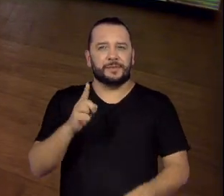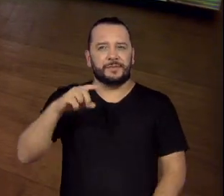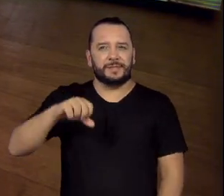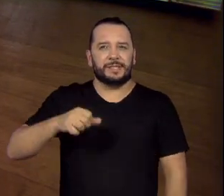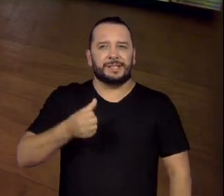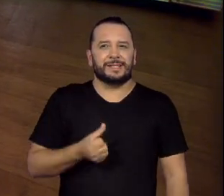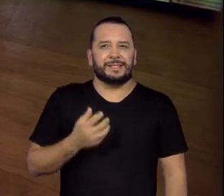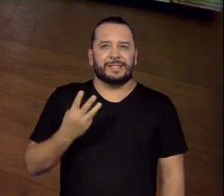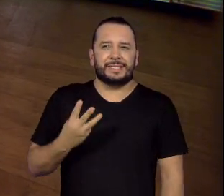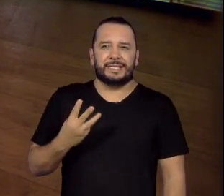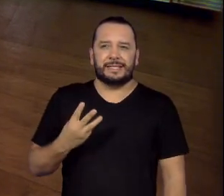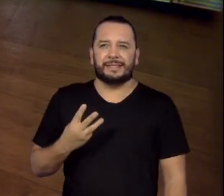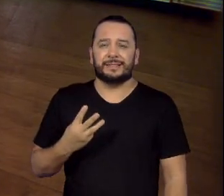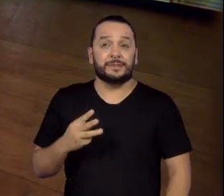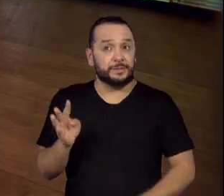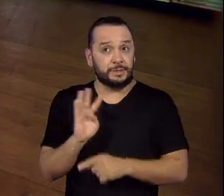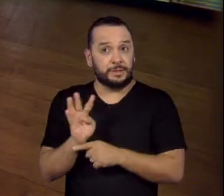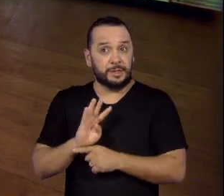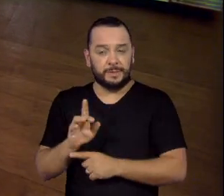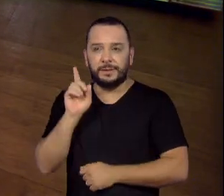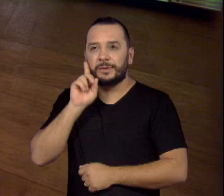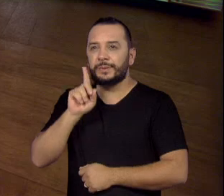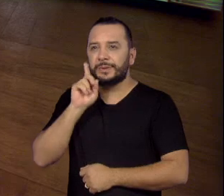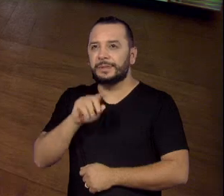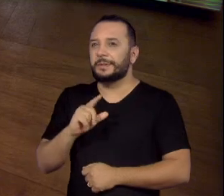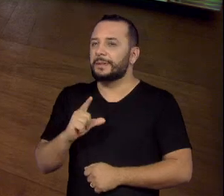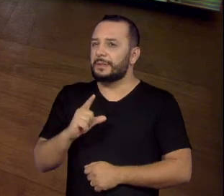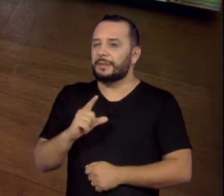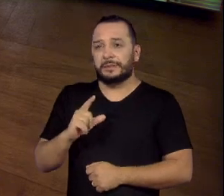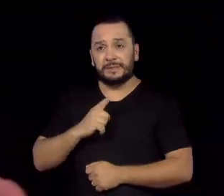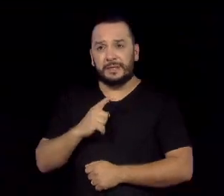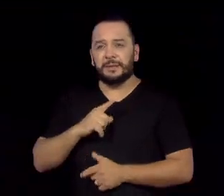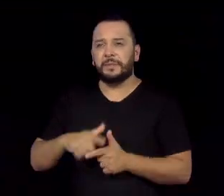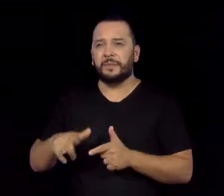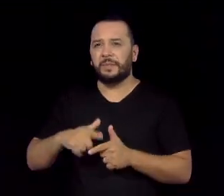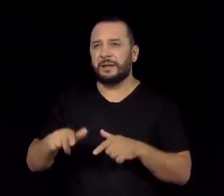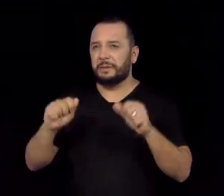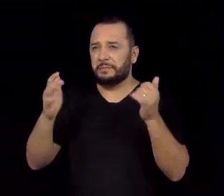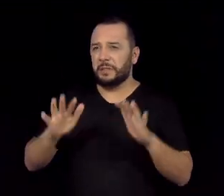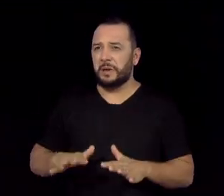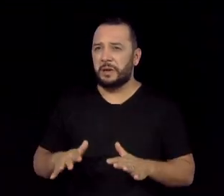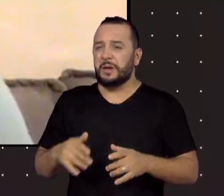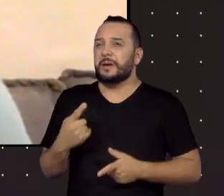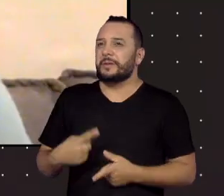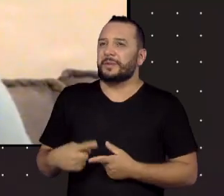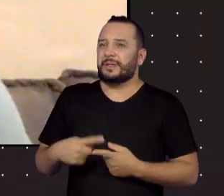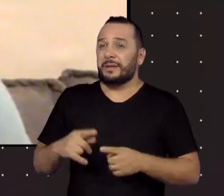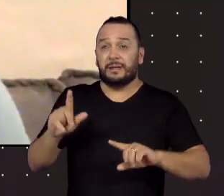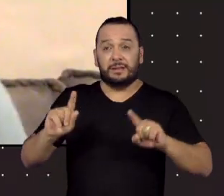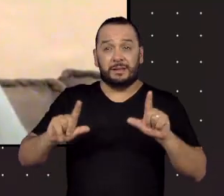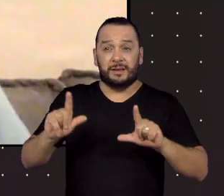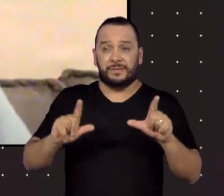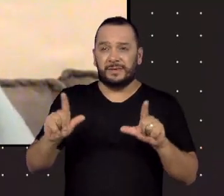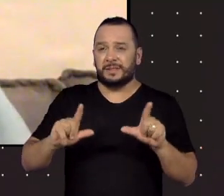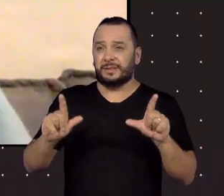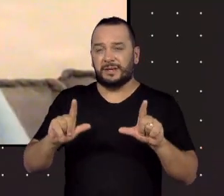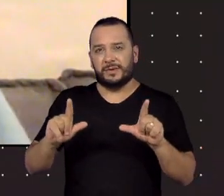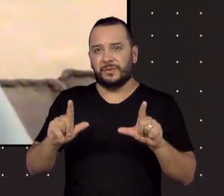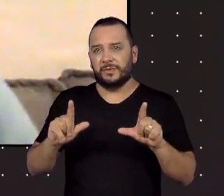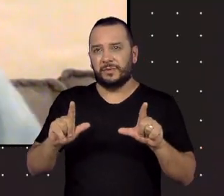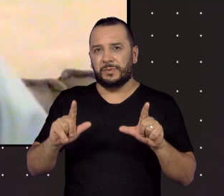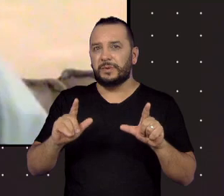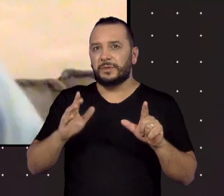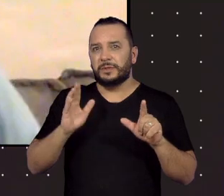63, o cinema americano estava numa crise, porque o advento da televisão tirou